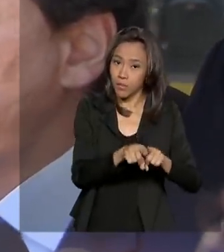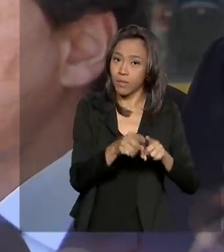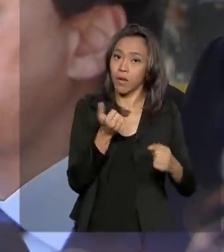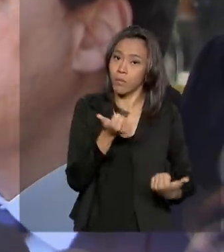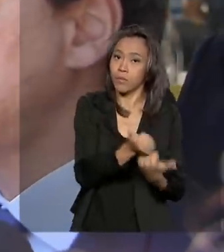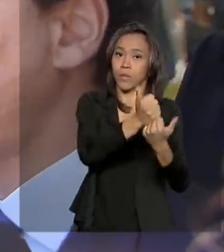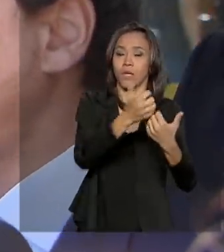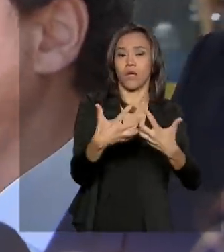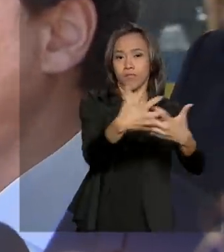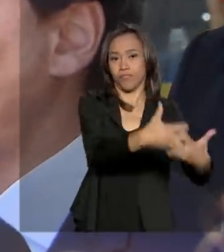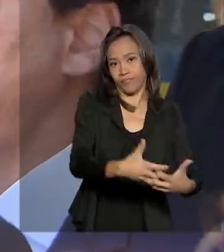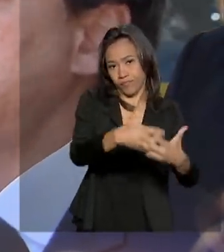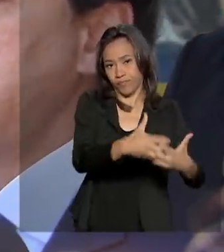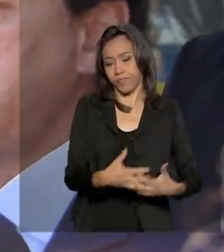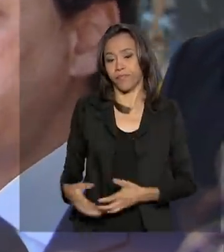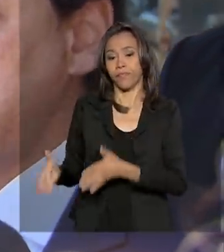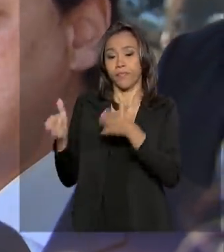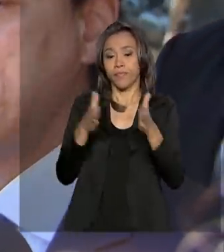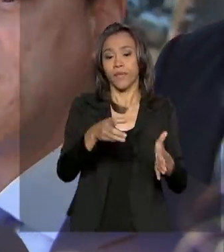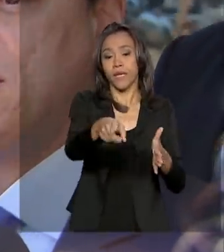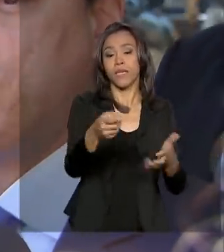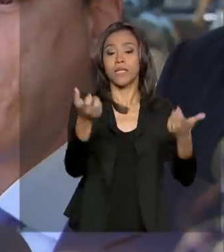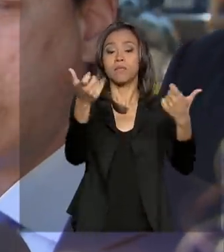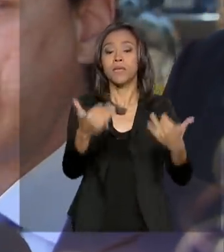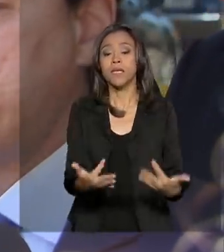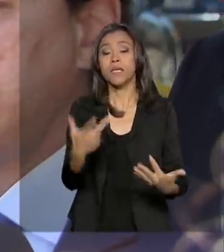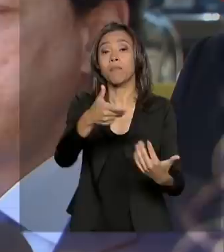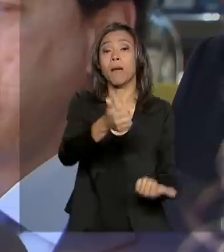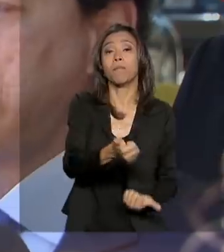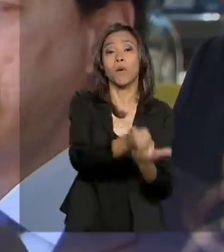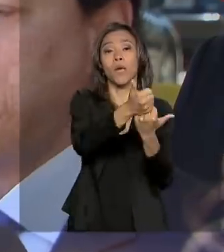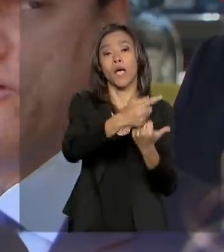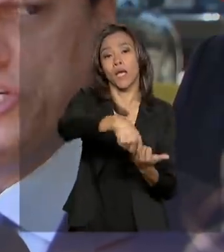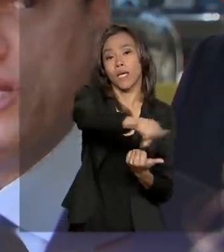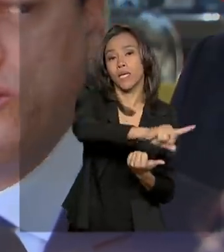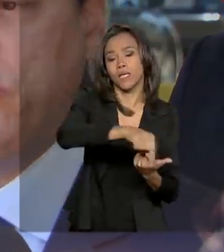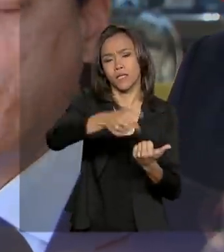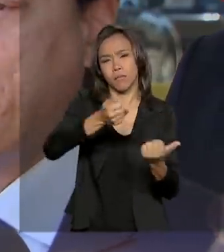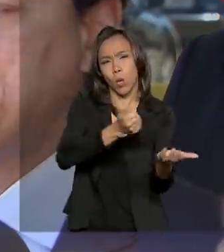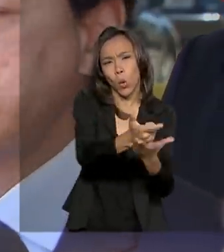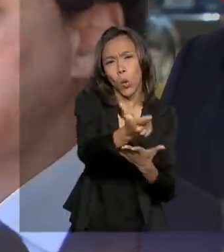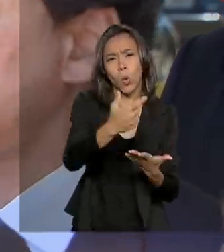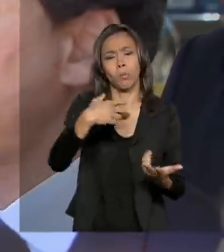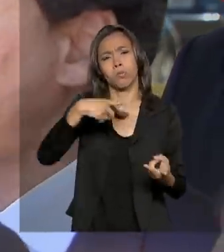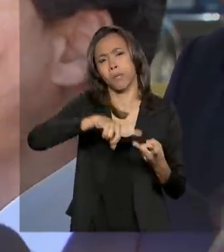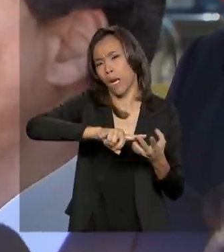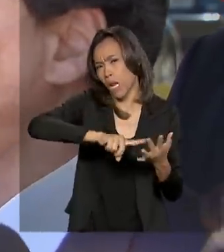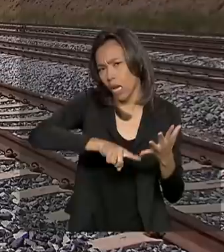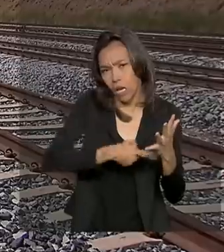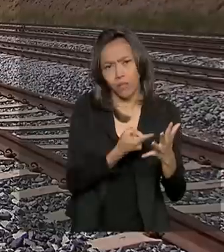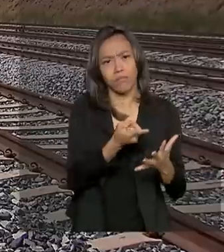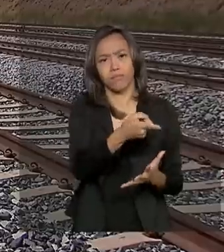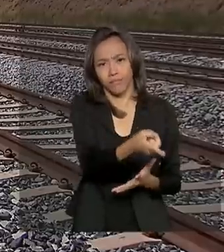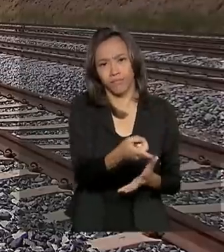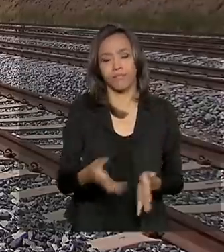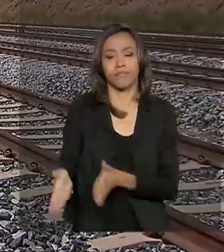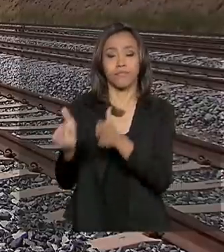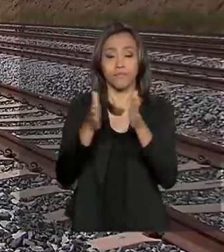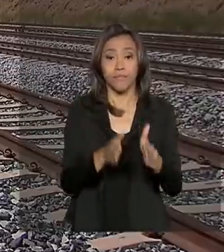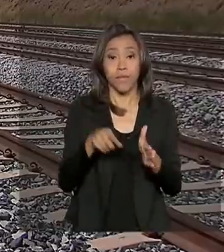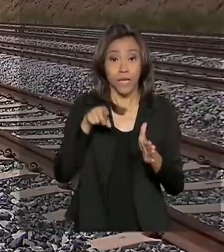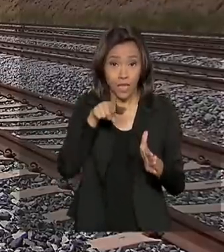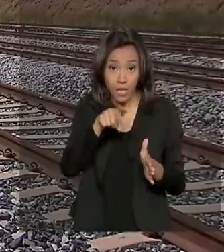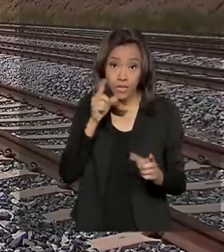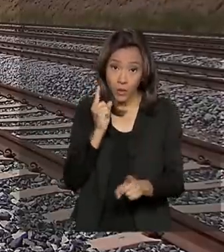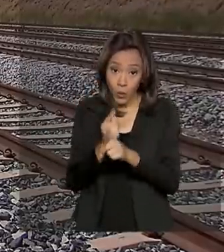é uma saída também a especialização para compra coletiva então a gente tá indo muito bem na sua agenda o caminhoneiro ainda não encontra a